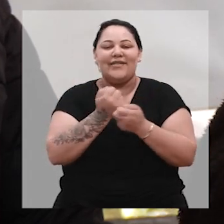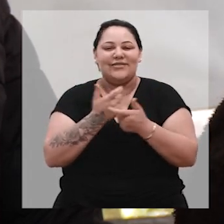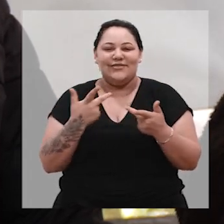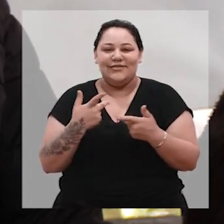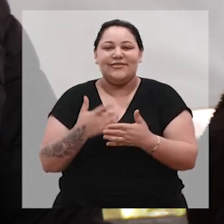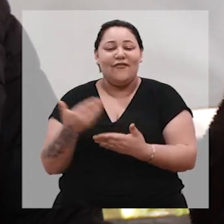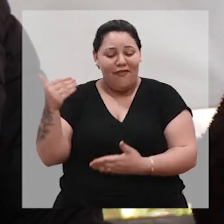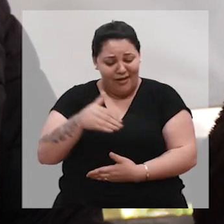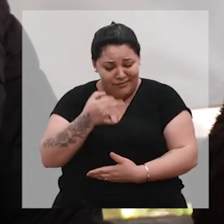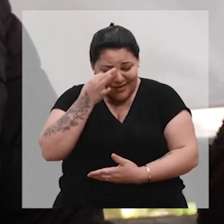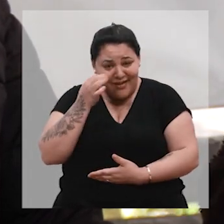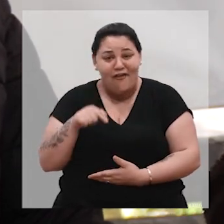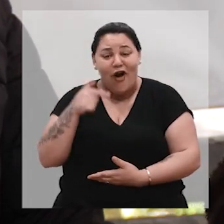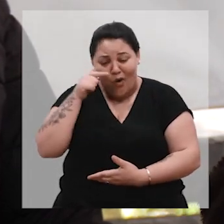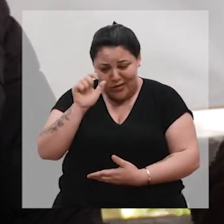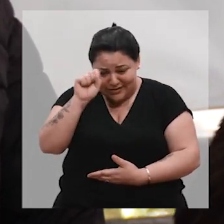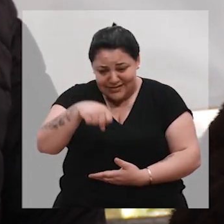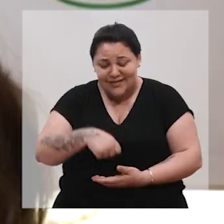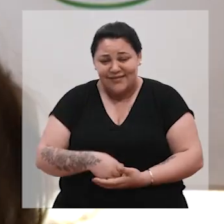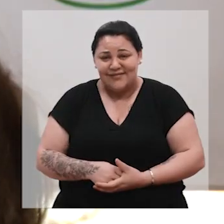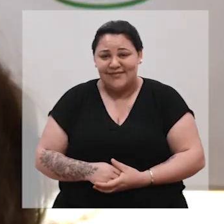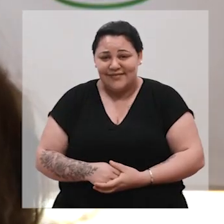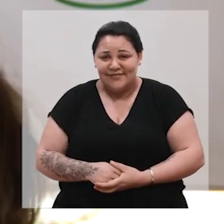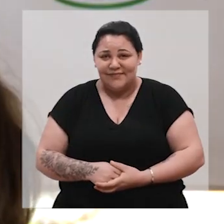vem cá, vem aqui que eu garanto que consegue.